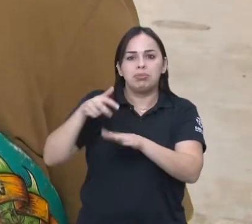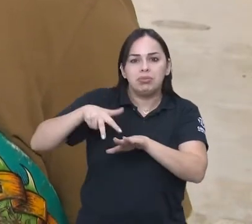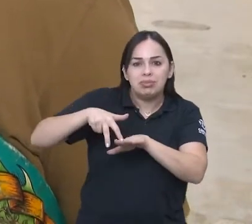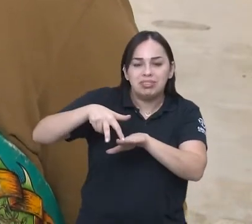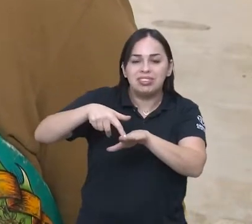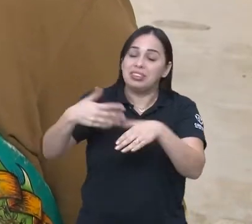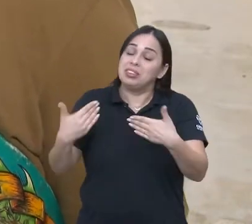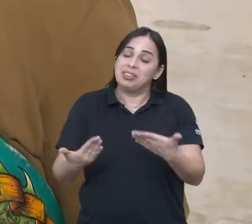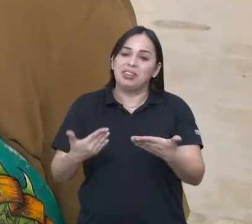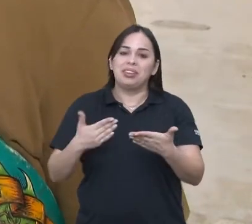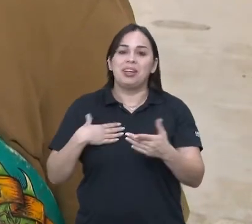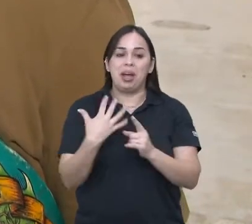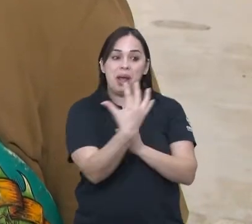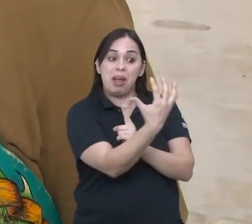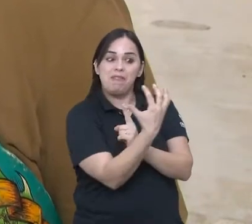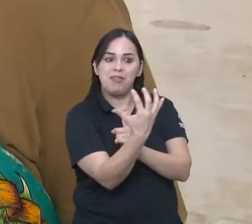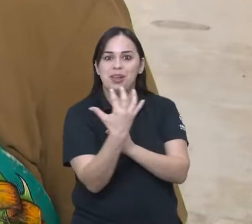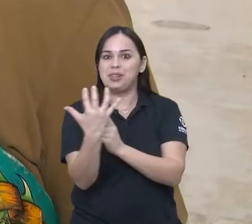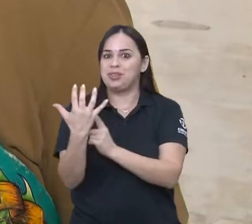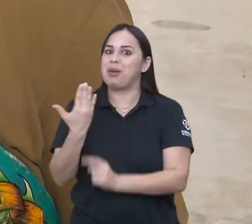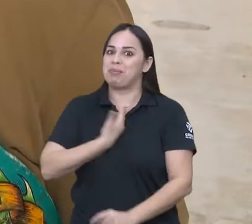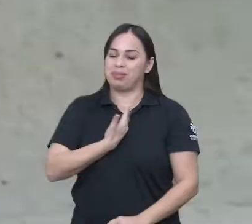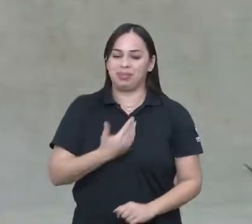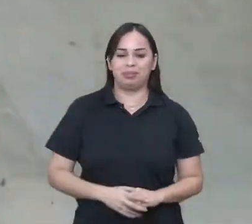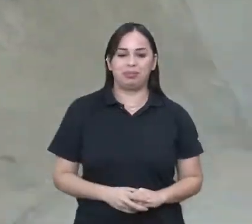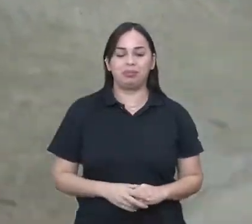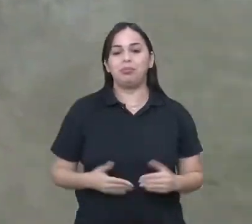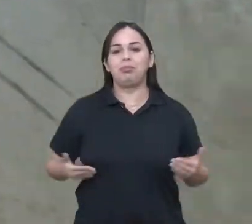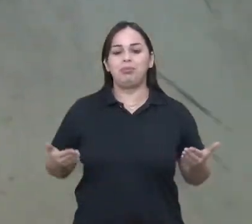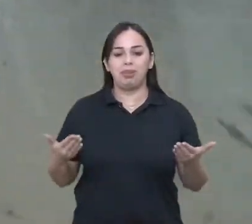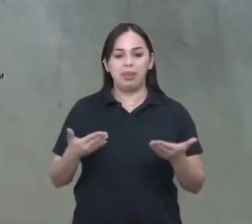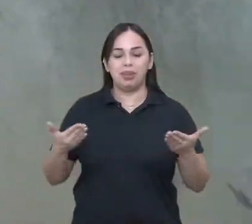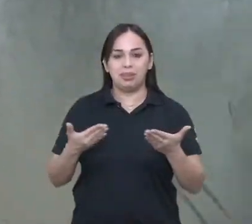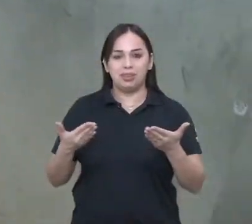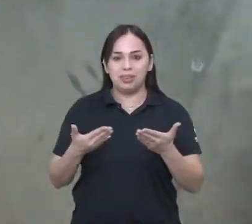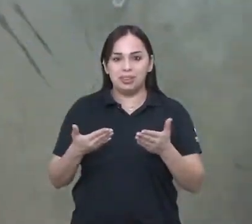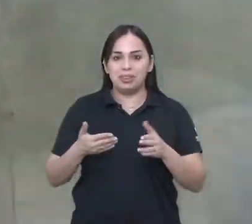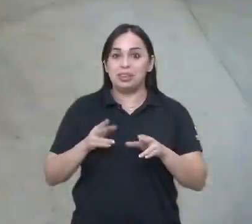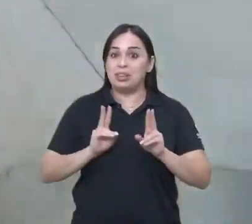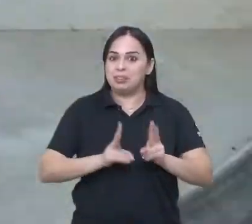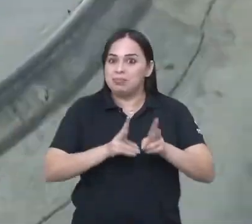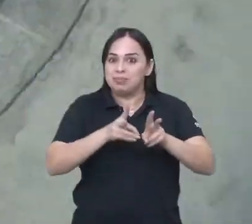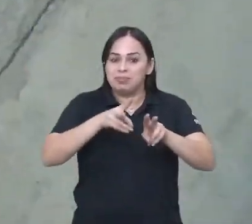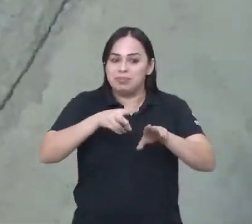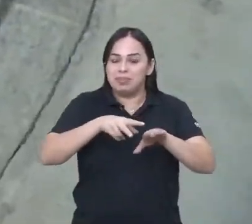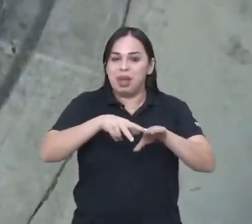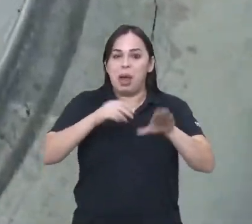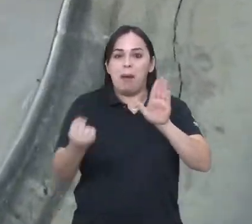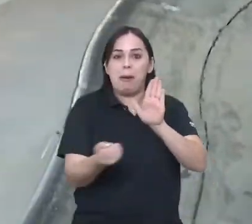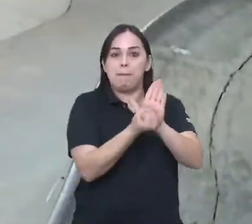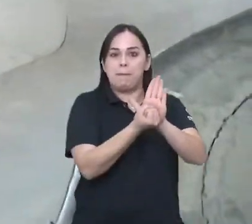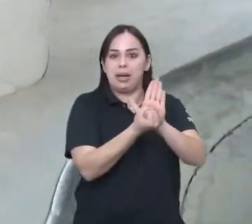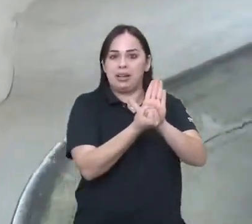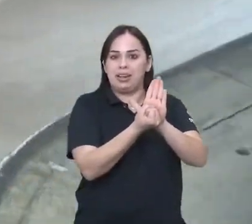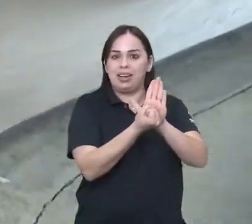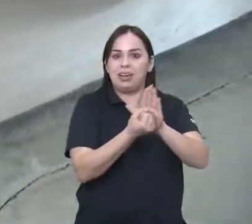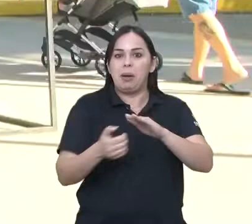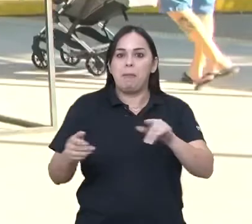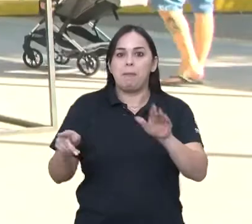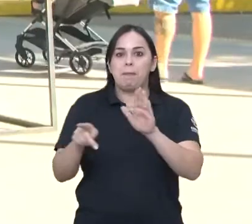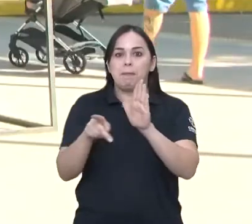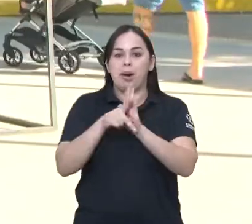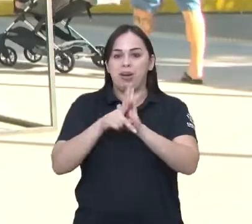skate. E foi isso, influência de amigos, basicamente. Hoje, o skate continua sendo uma marca dos esportes de